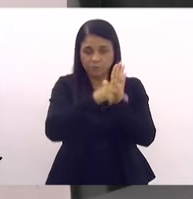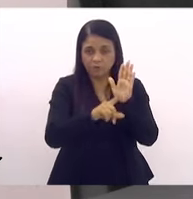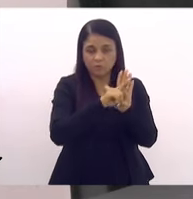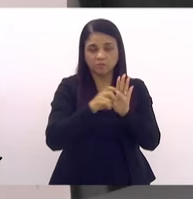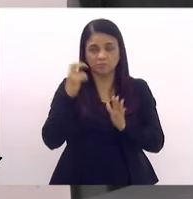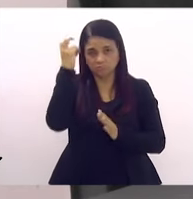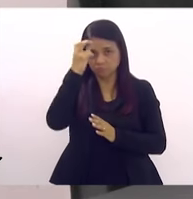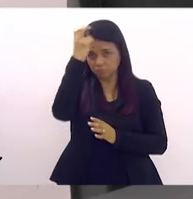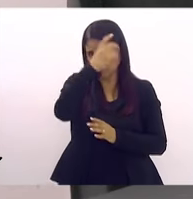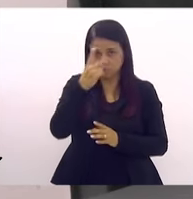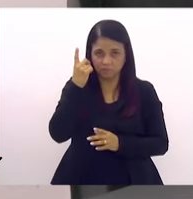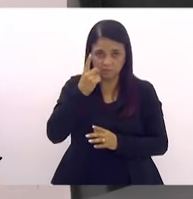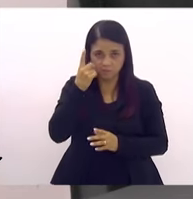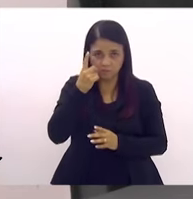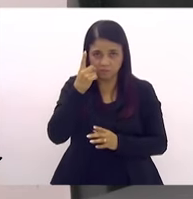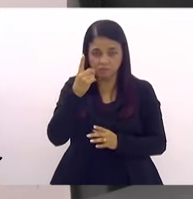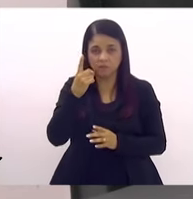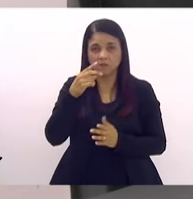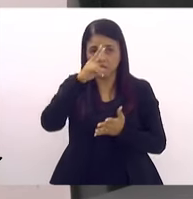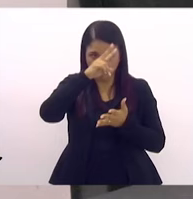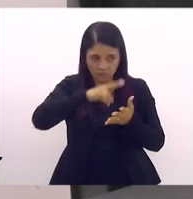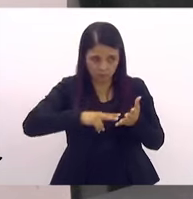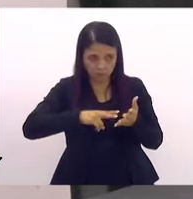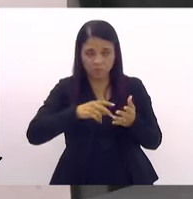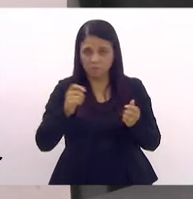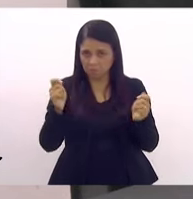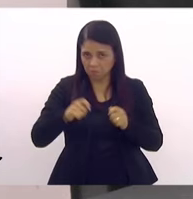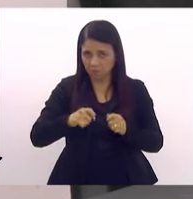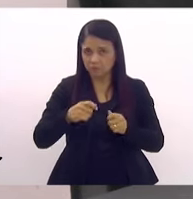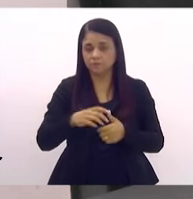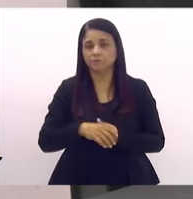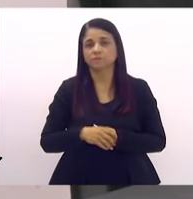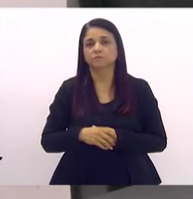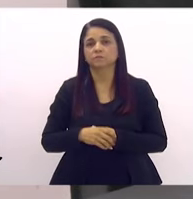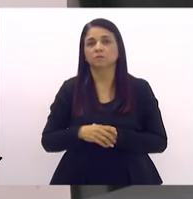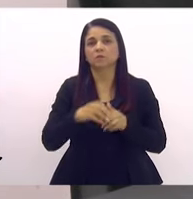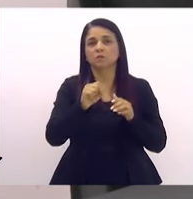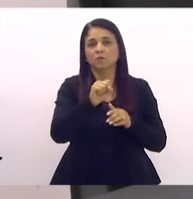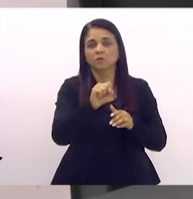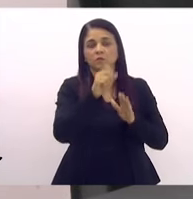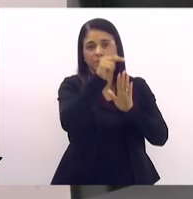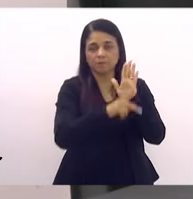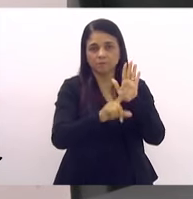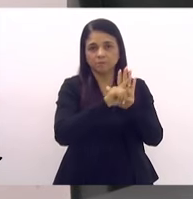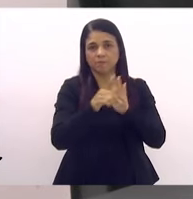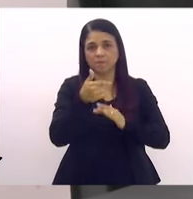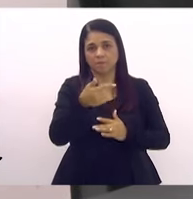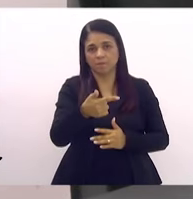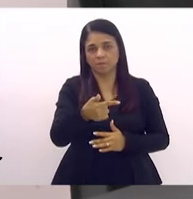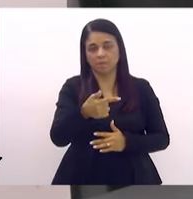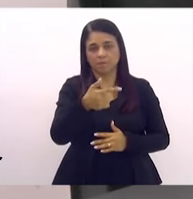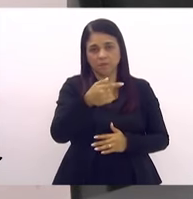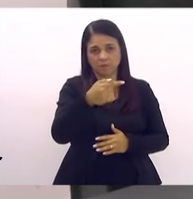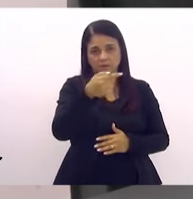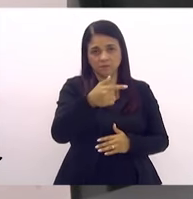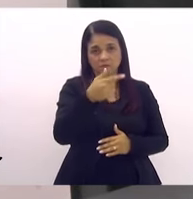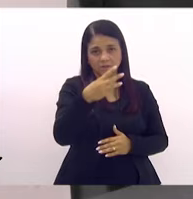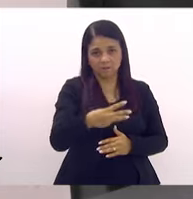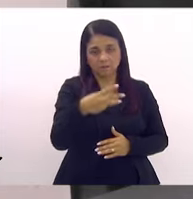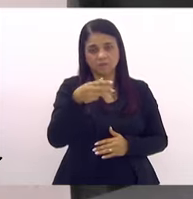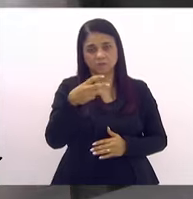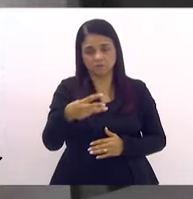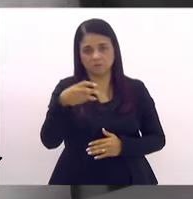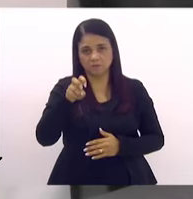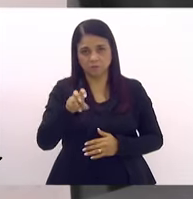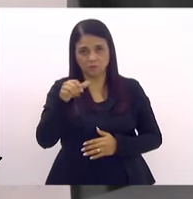Lima. Ela pode fazer a leitura, da deputada Verônica? Item 8 da pauta, emendas de plenário, OPL 3359 de 2010, de autoria dos